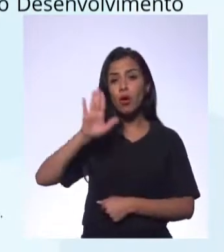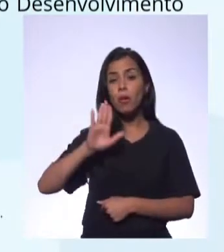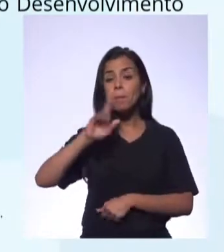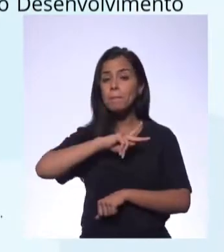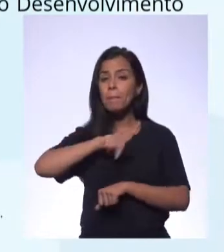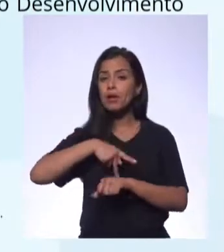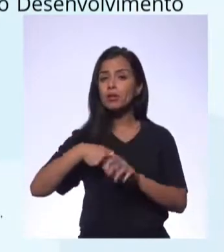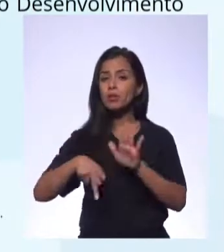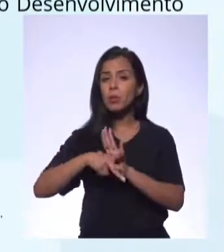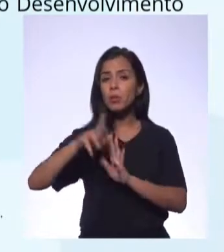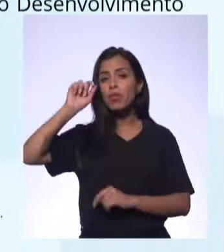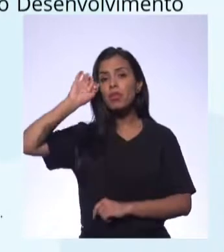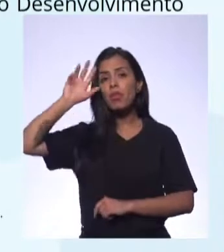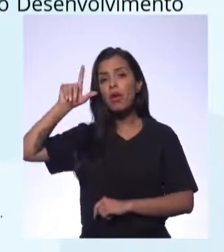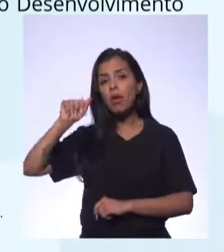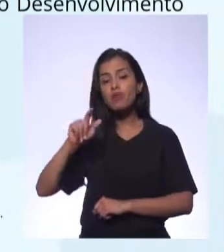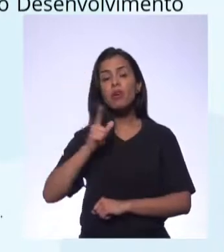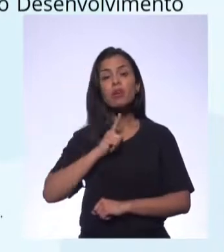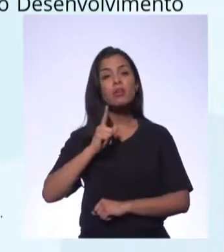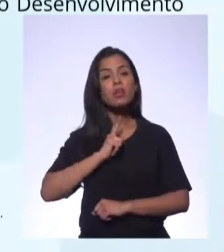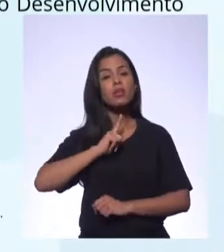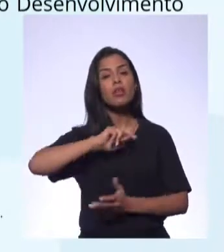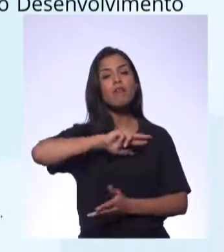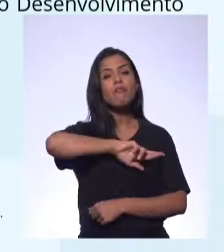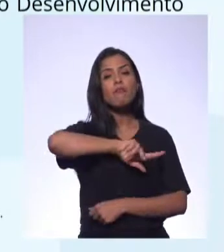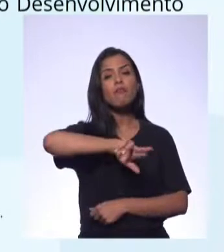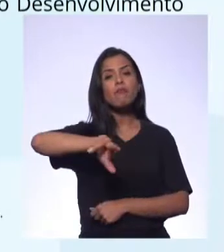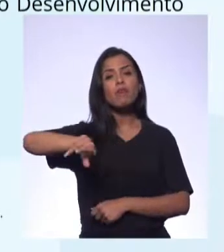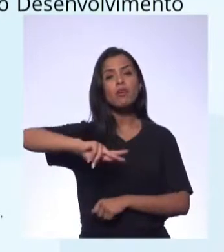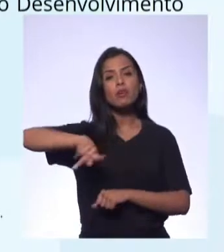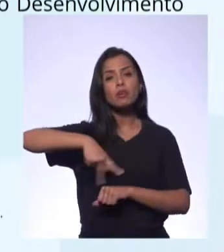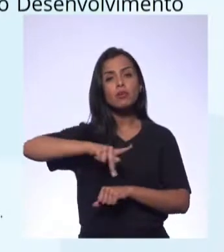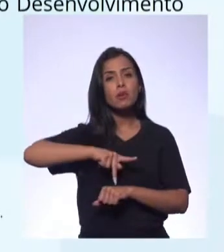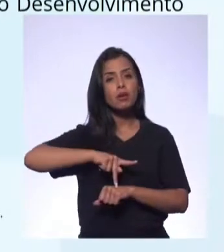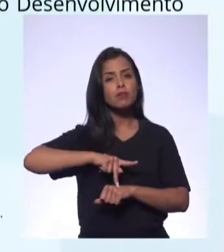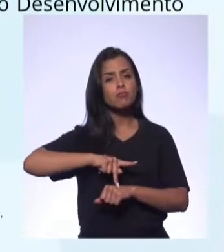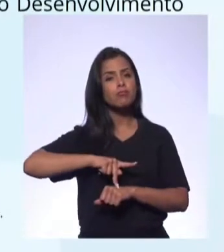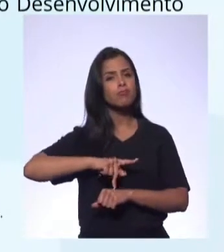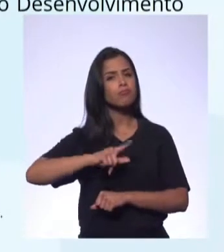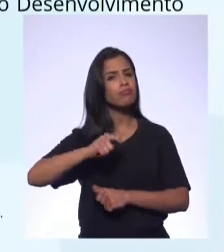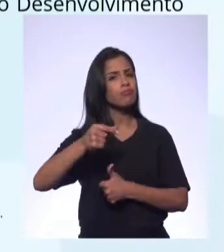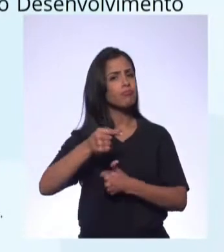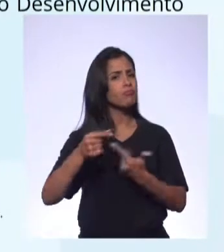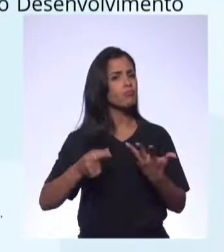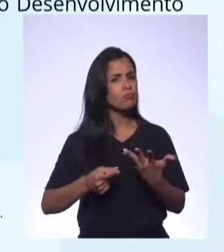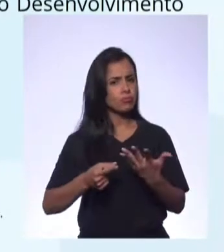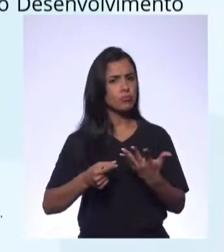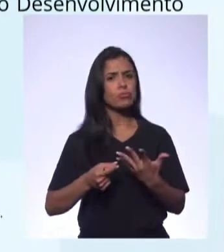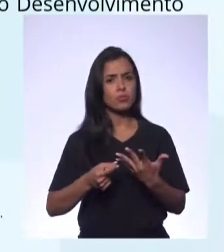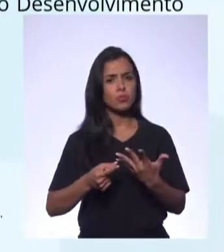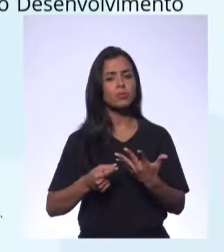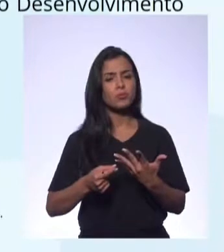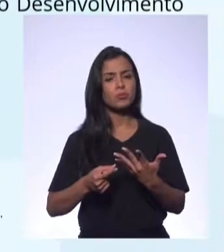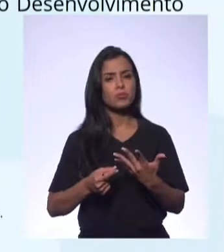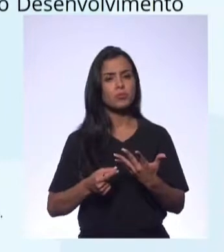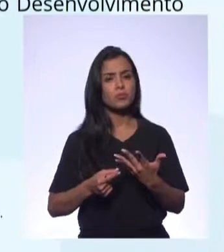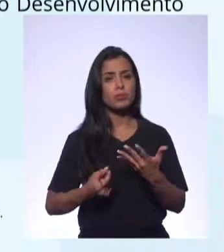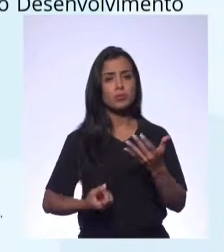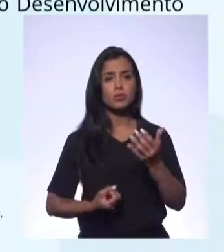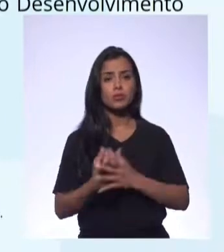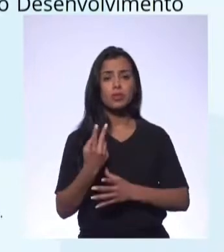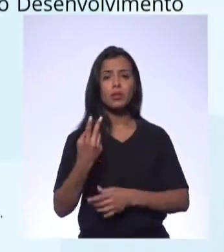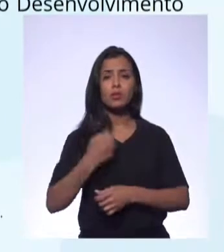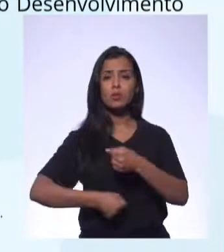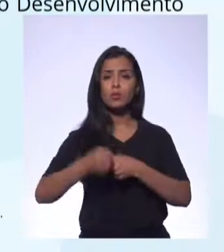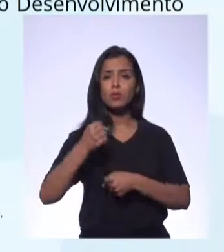promove a integração dos países em várias frentes, em diversos aspectos. E ela foi fundada em